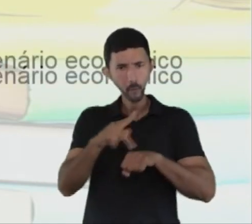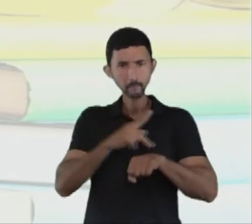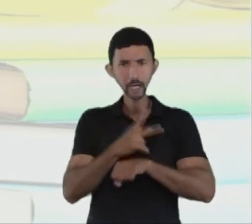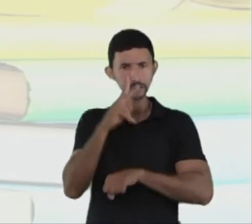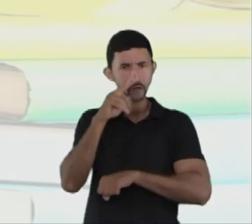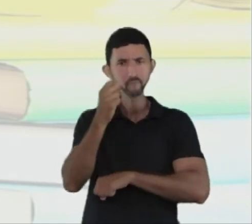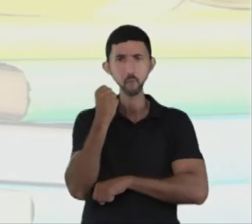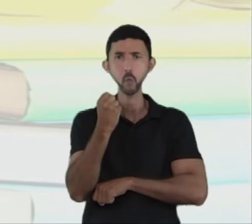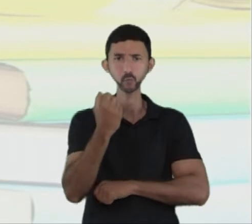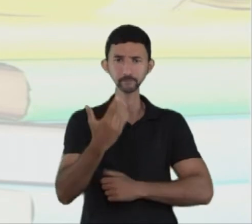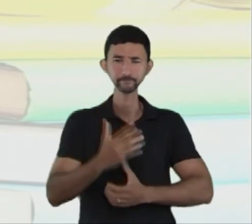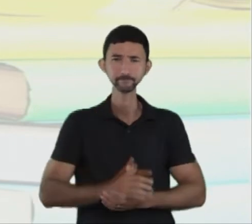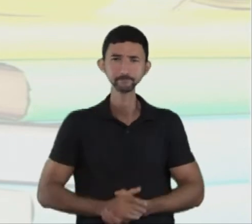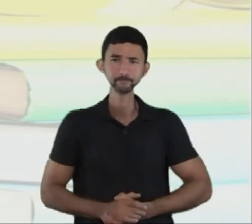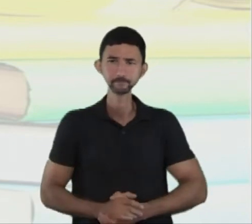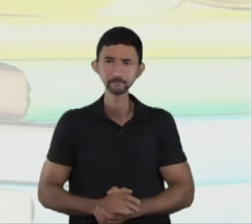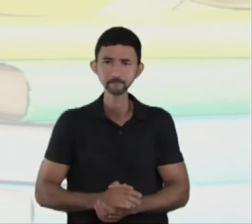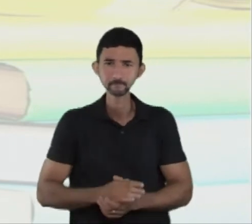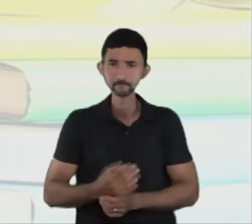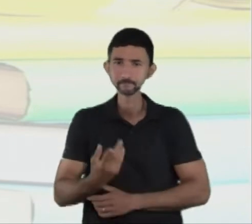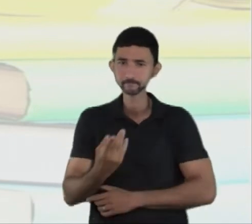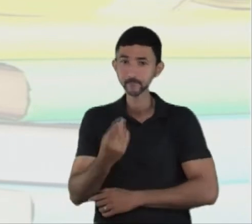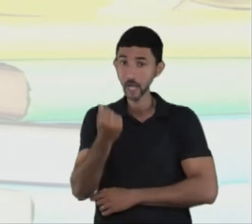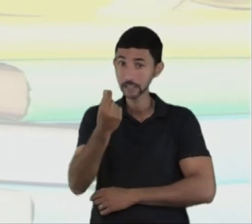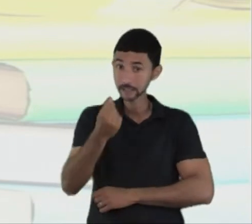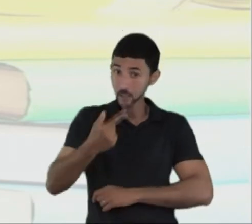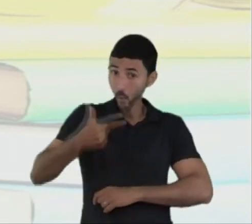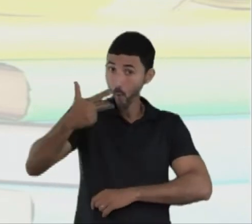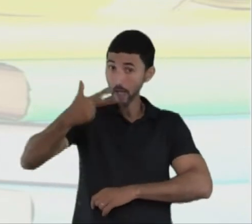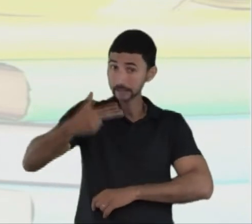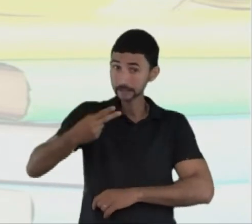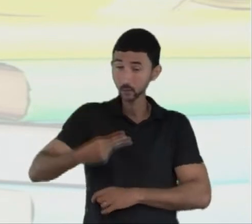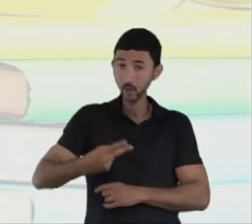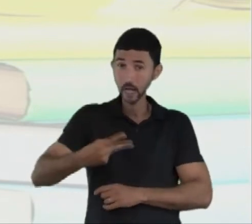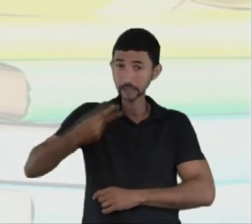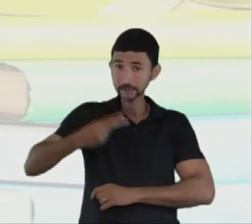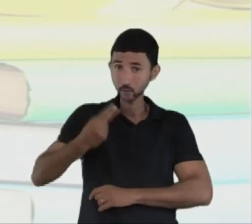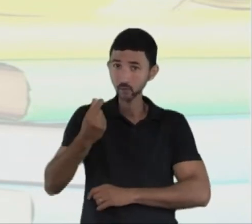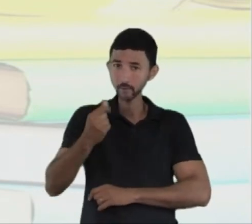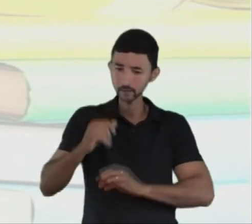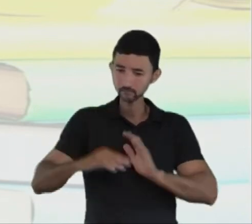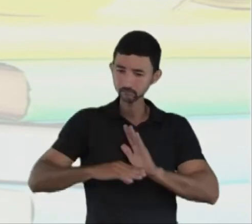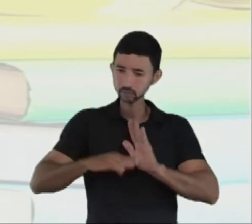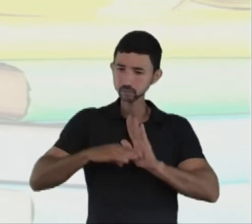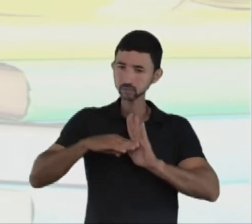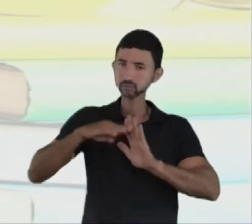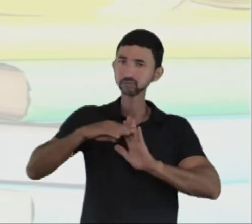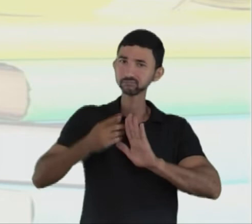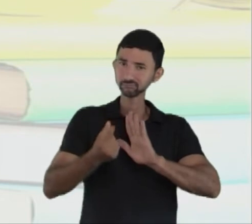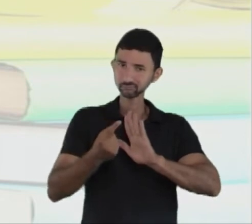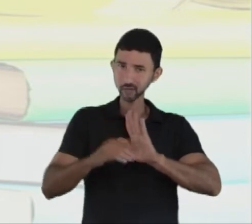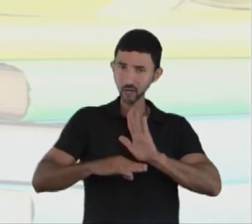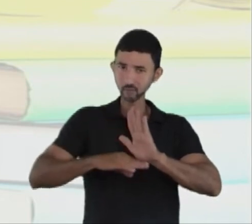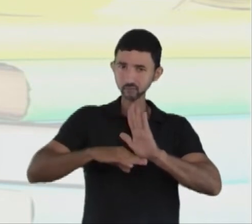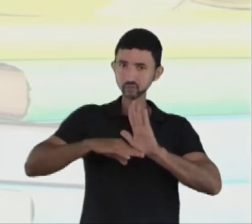Tá? Ela é a segunda maior economia do mundo, inclusive a economia que mais cresce. Tá?